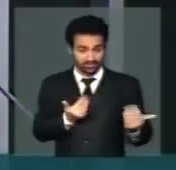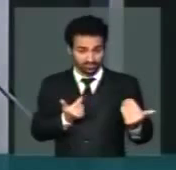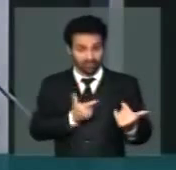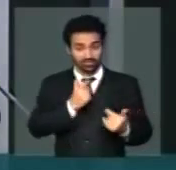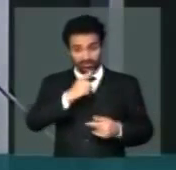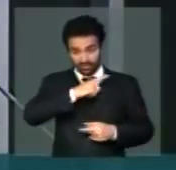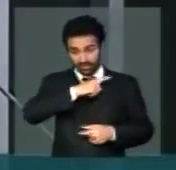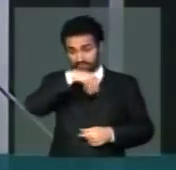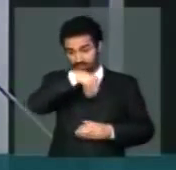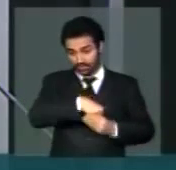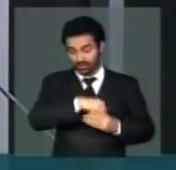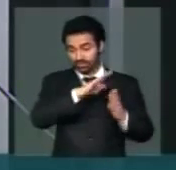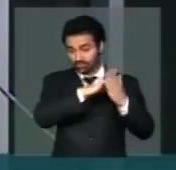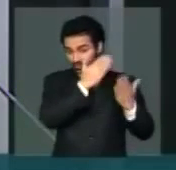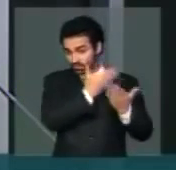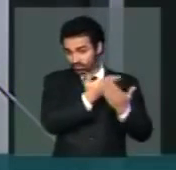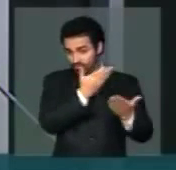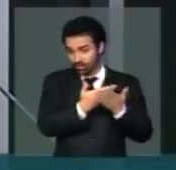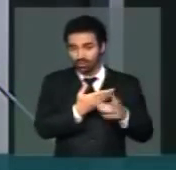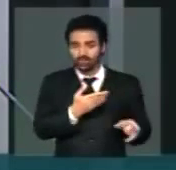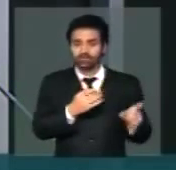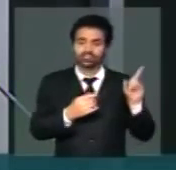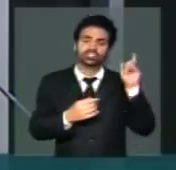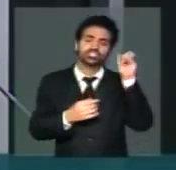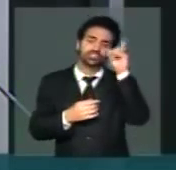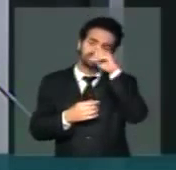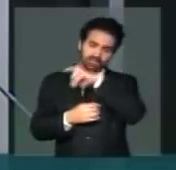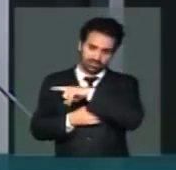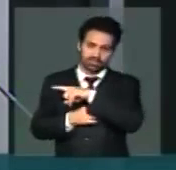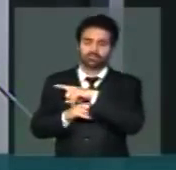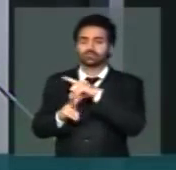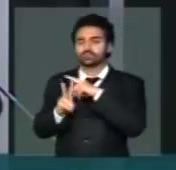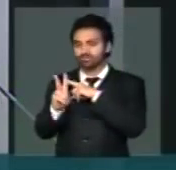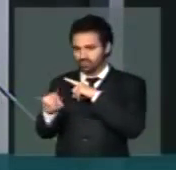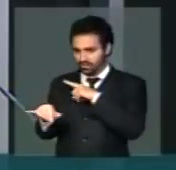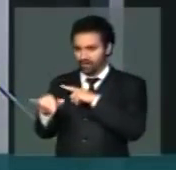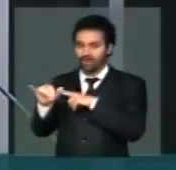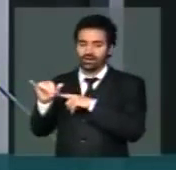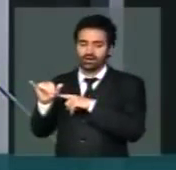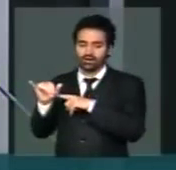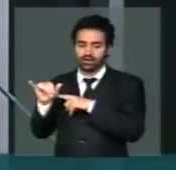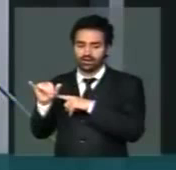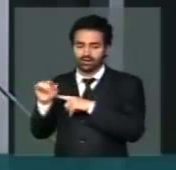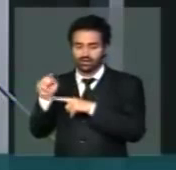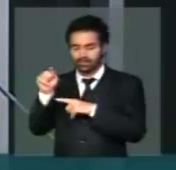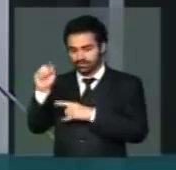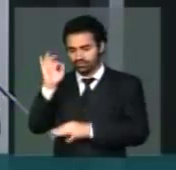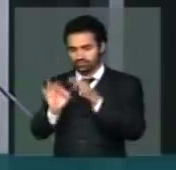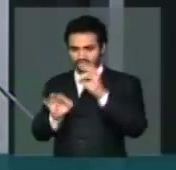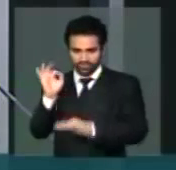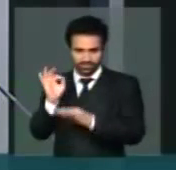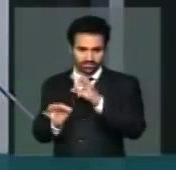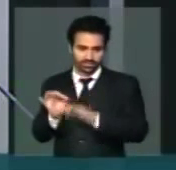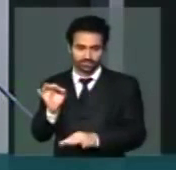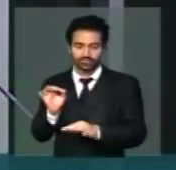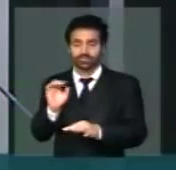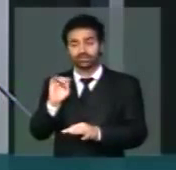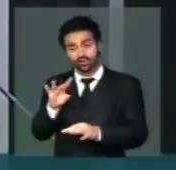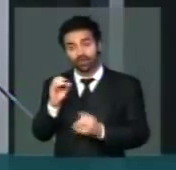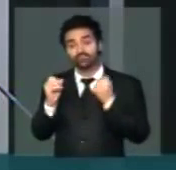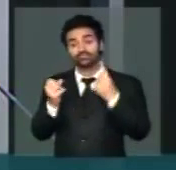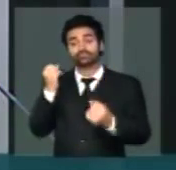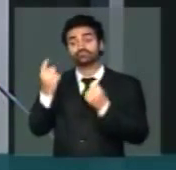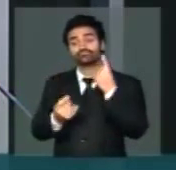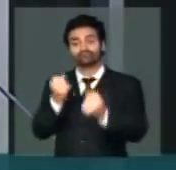escolares, dificilmente irão para o banco dos réus, a não ser como exceção. E a exceção confirma